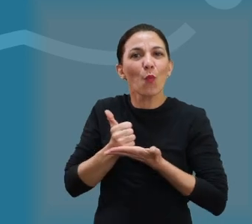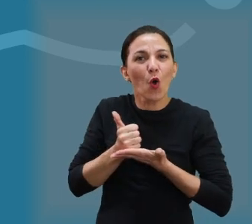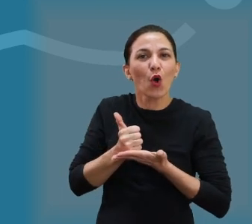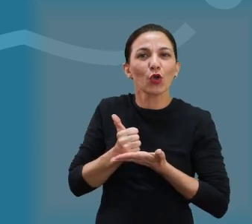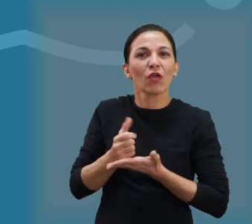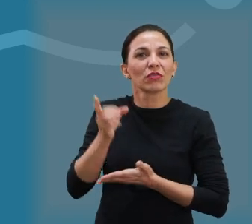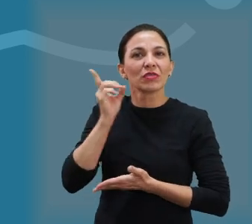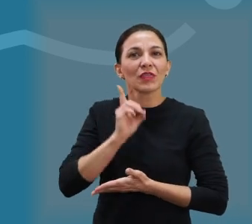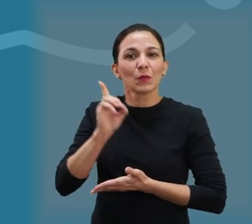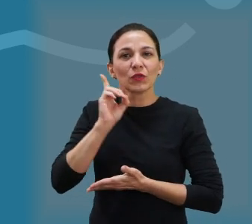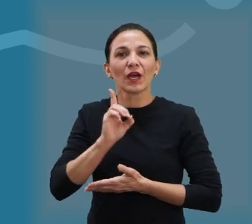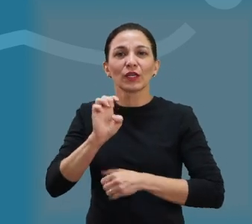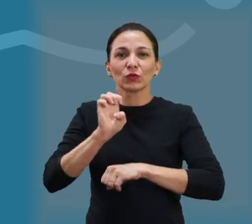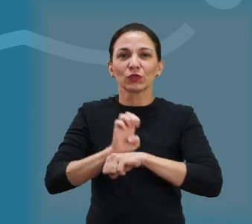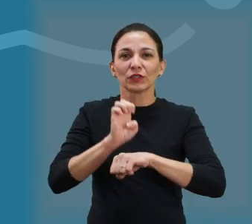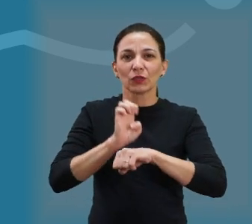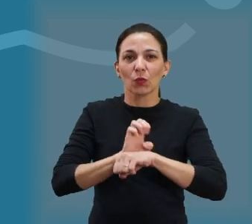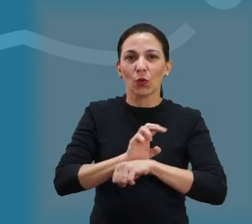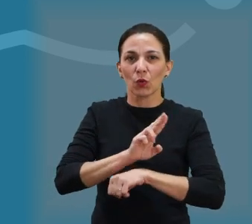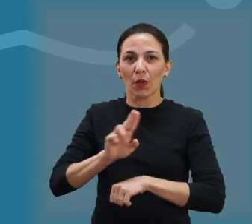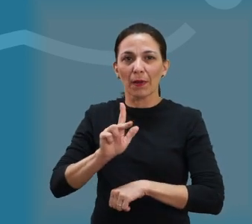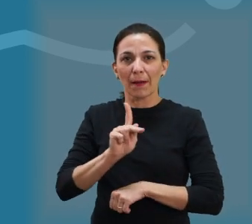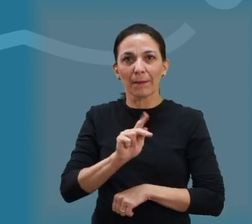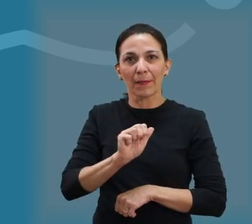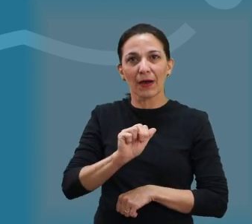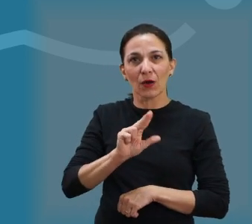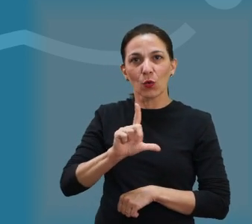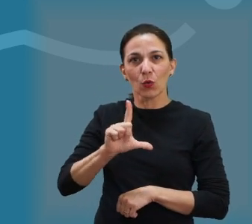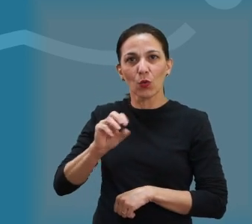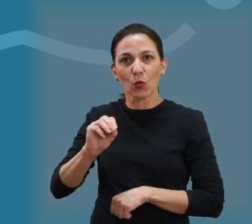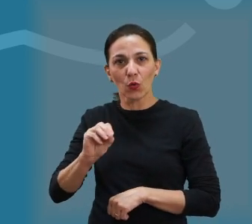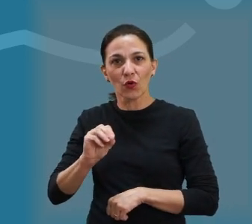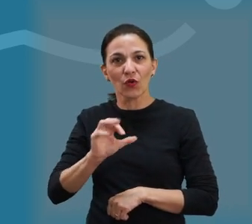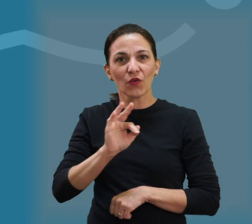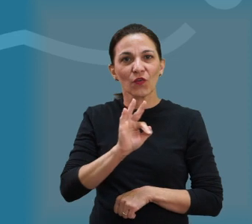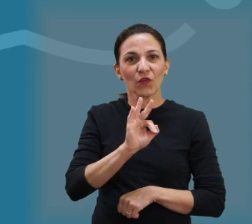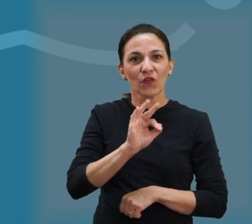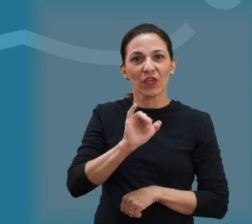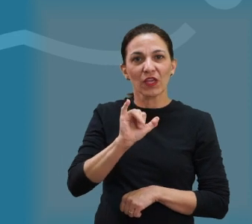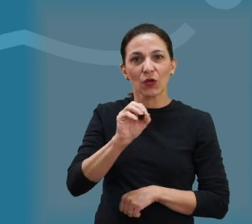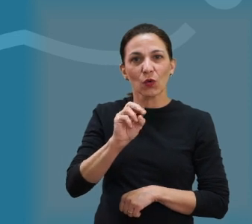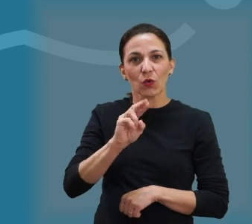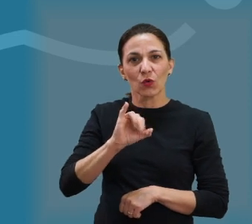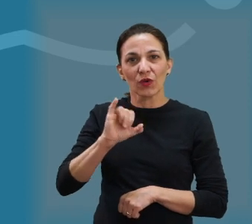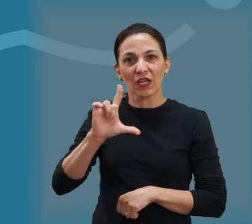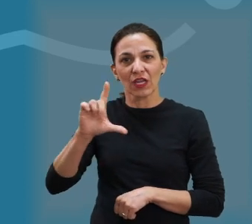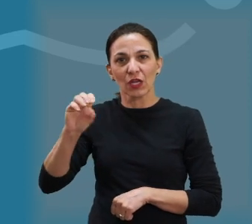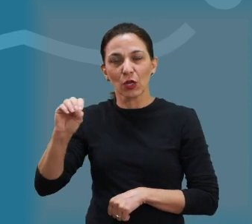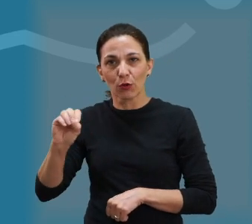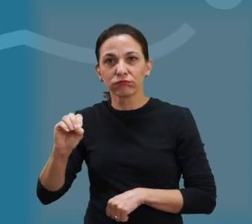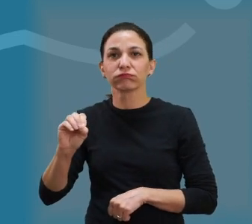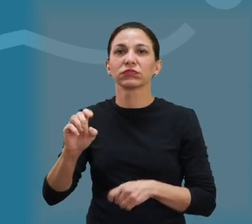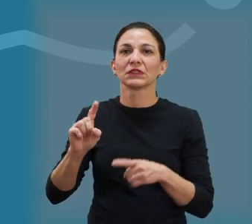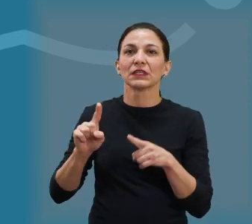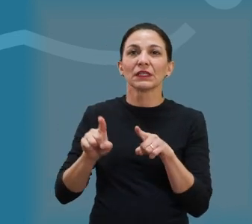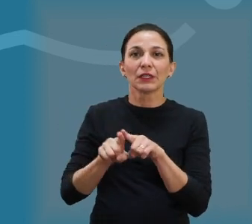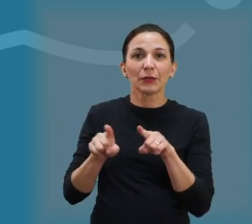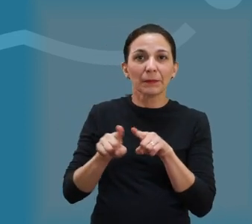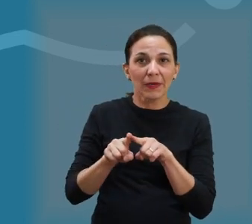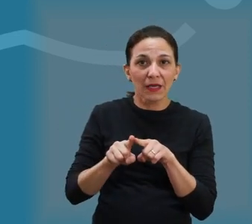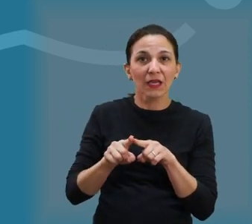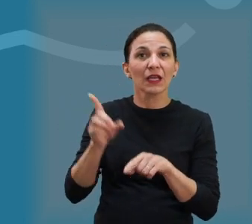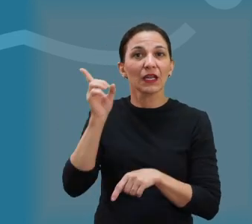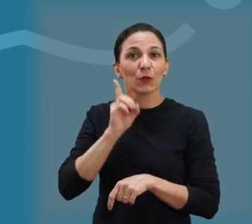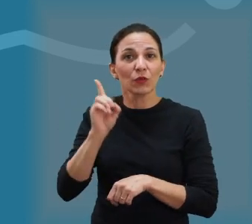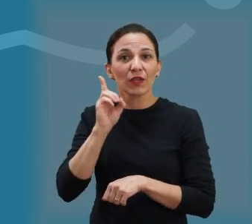nós vamos com uma indicação dos deputados nosso Paulo